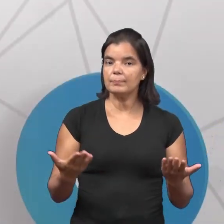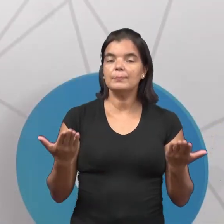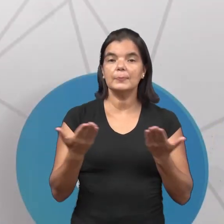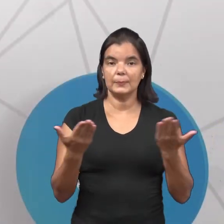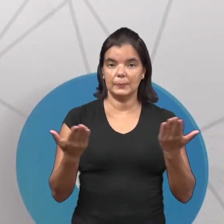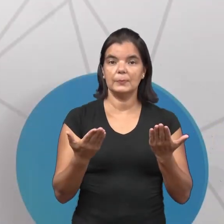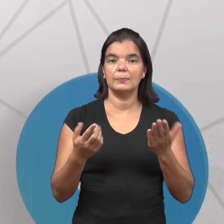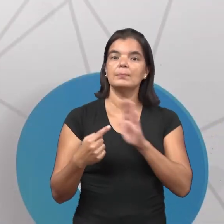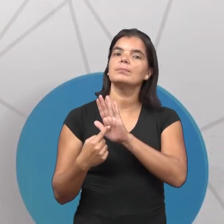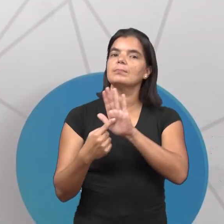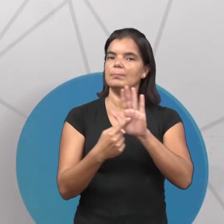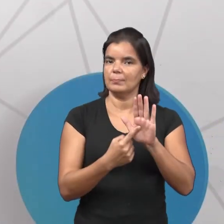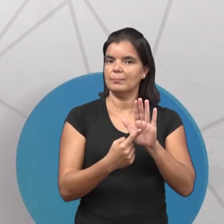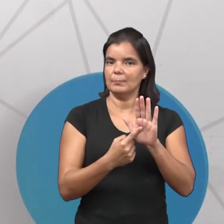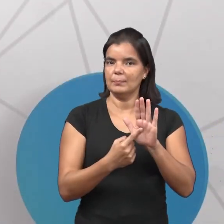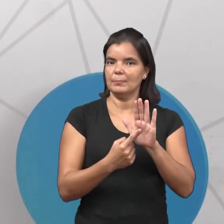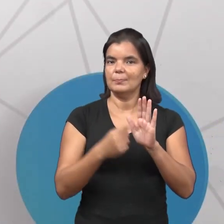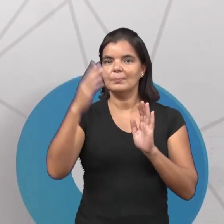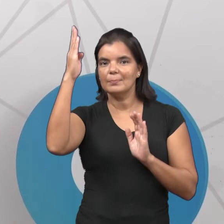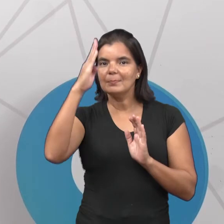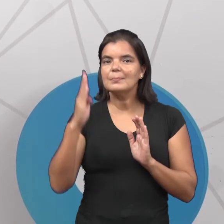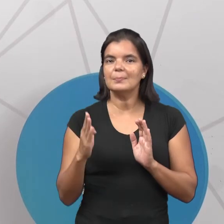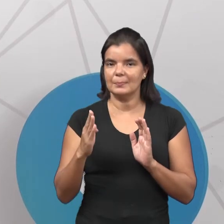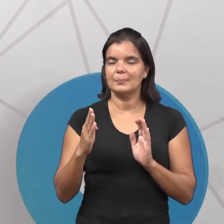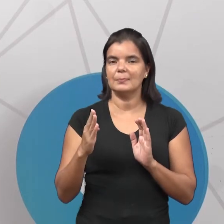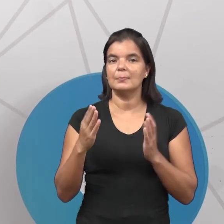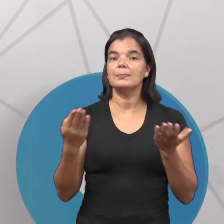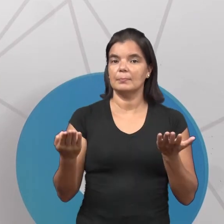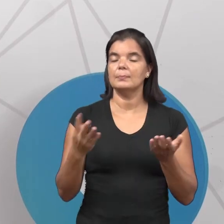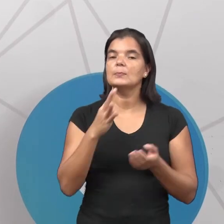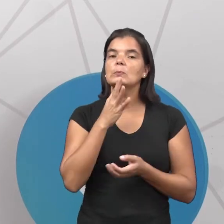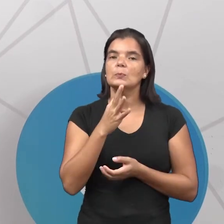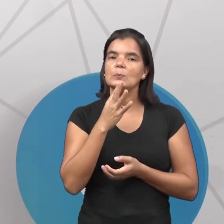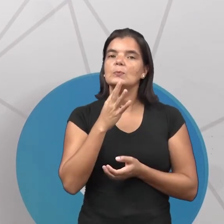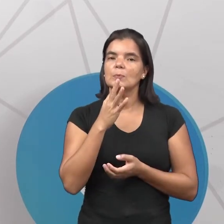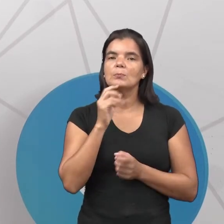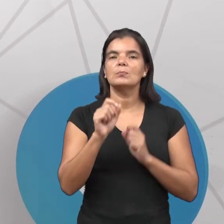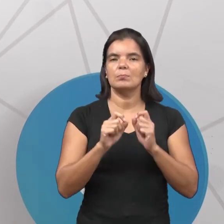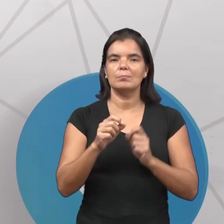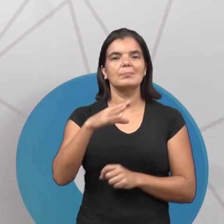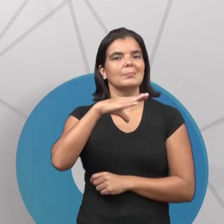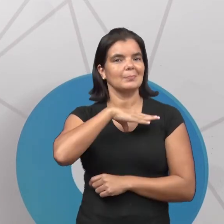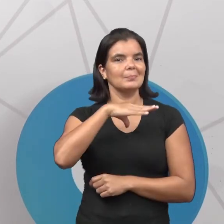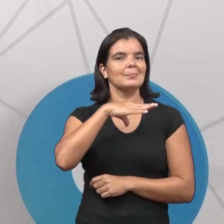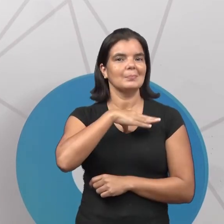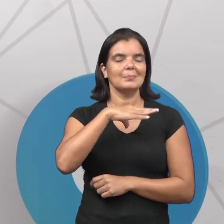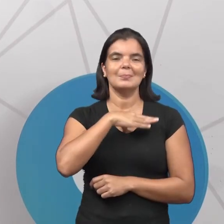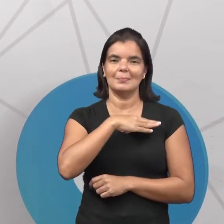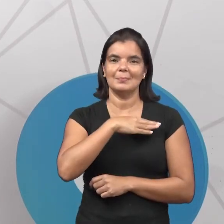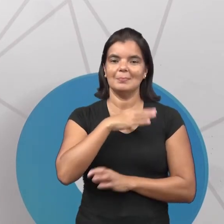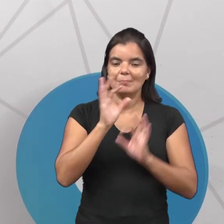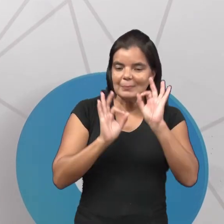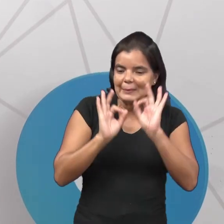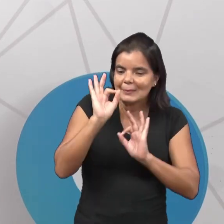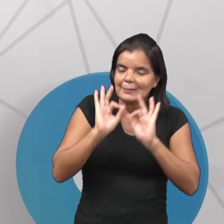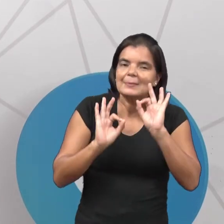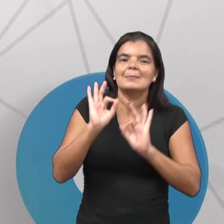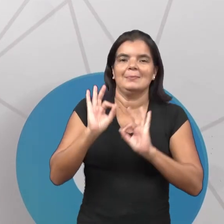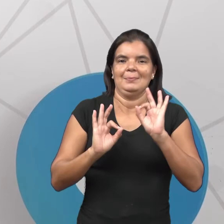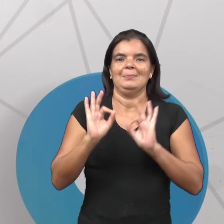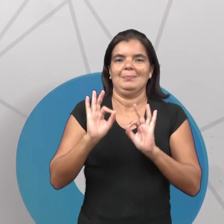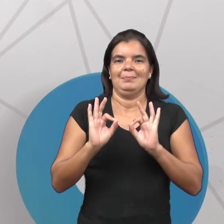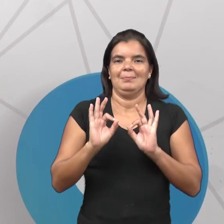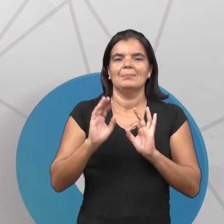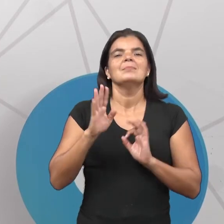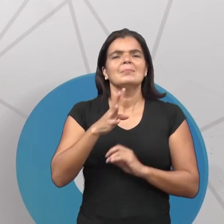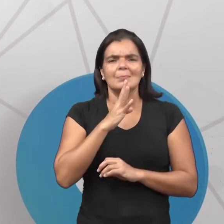nós vamos saltar para o Brasil, né? Para a gente conhecer um pouquinho da cidade que foi totalmente planejada.